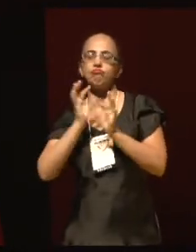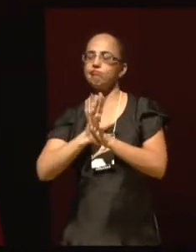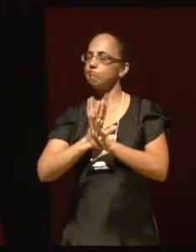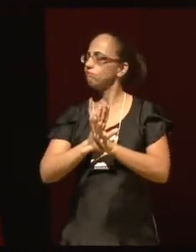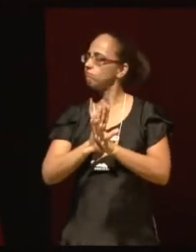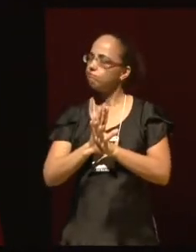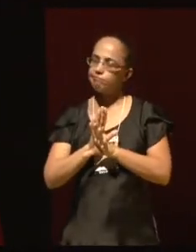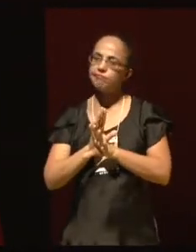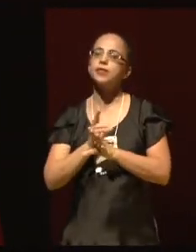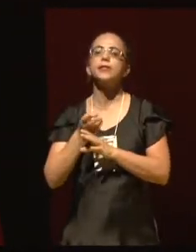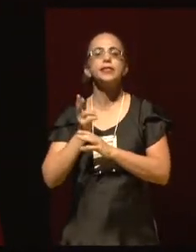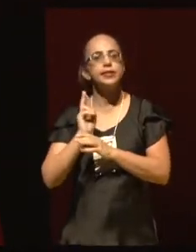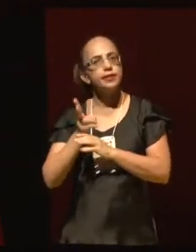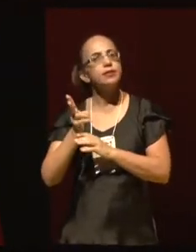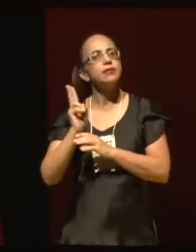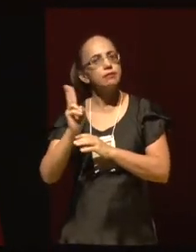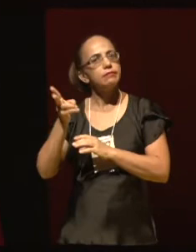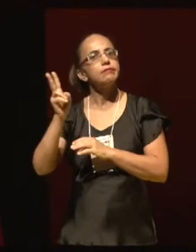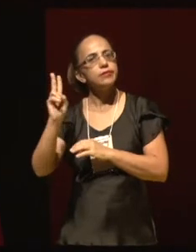uma pessoa com TDAH.